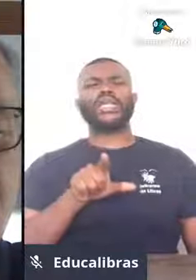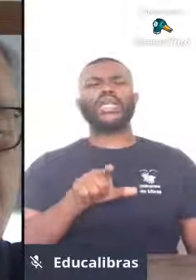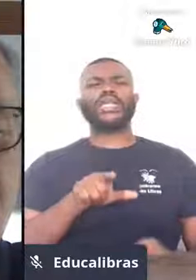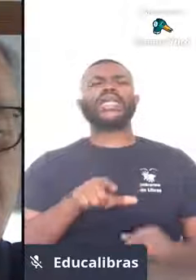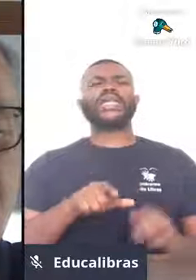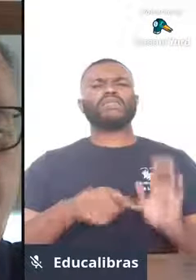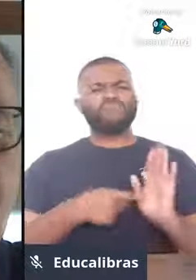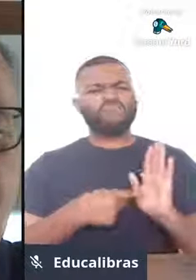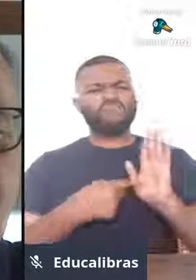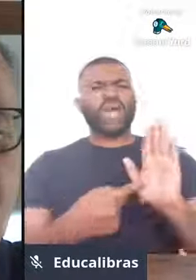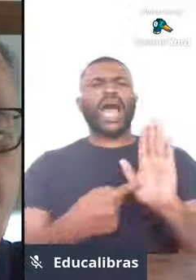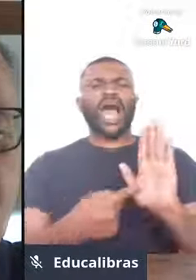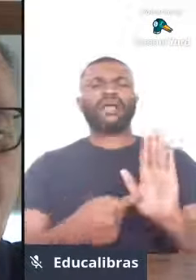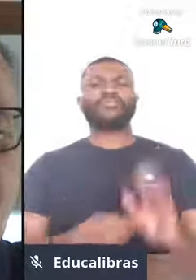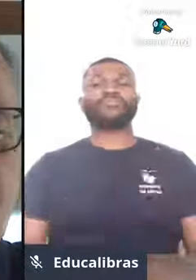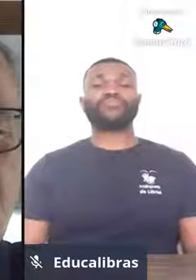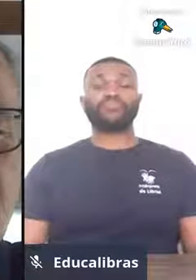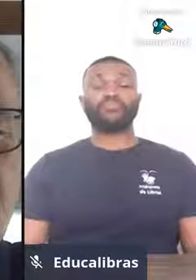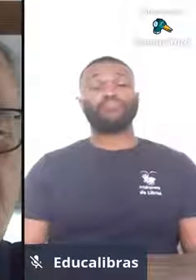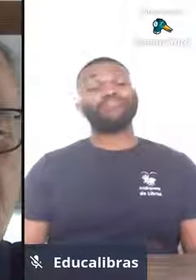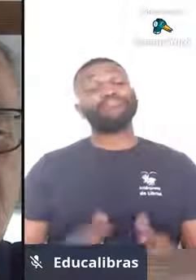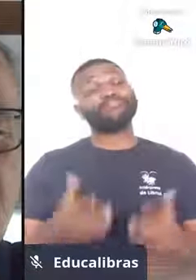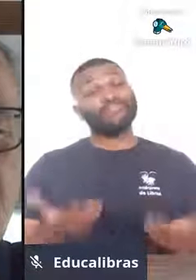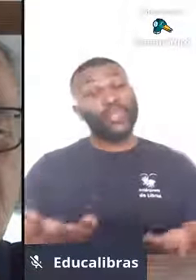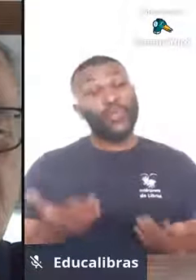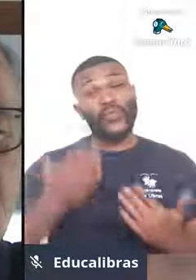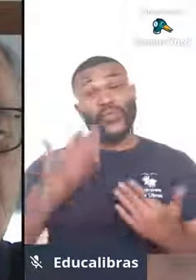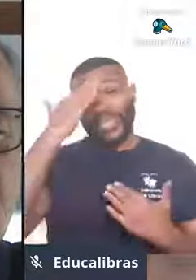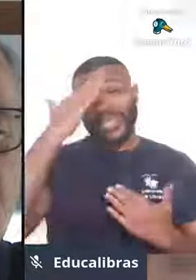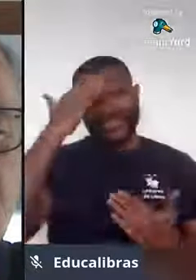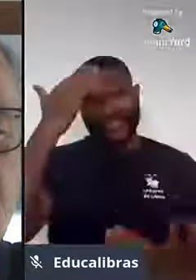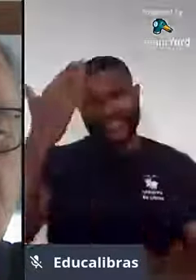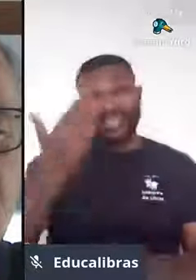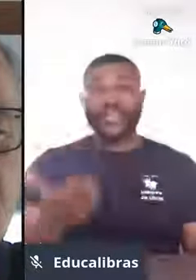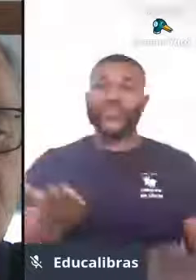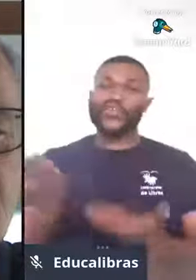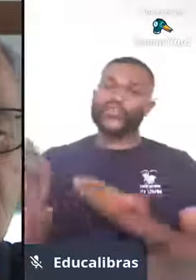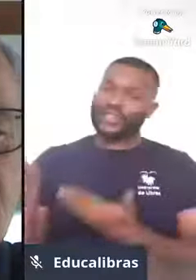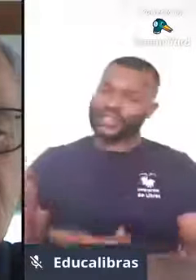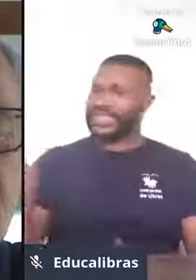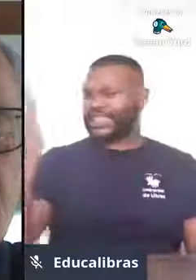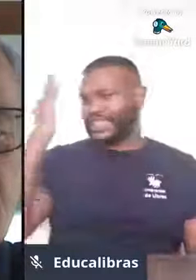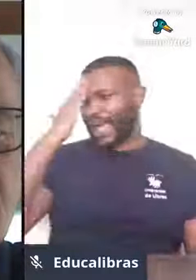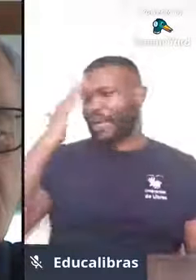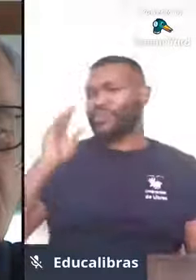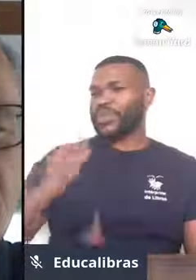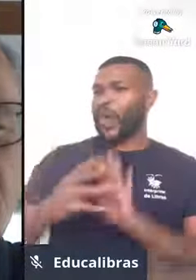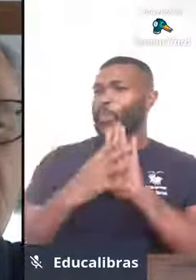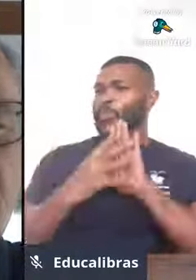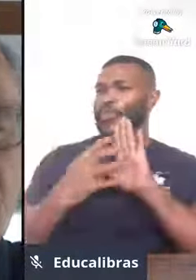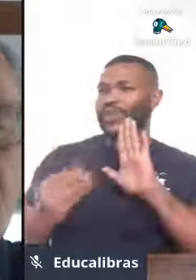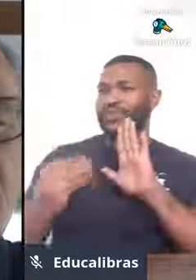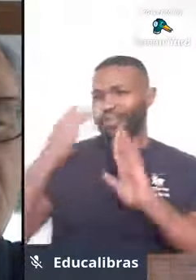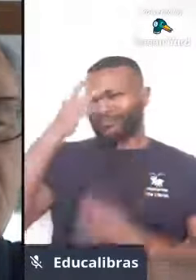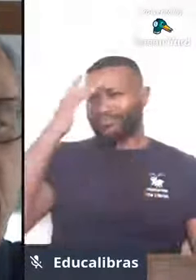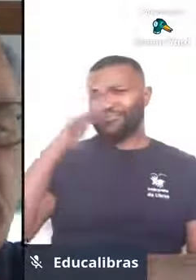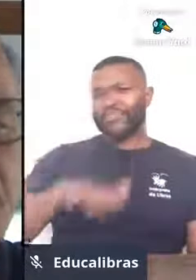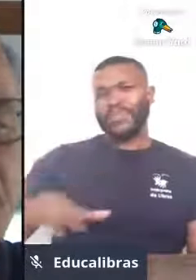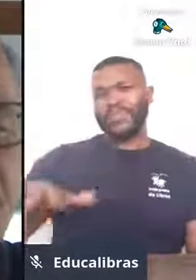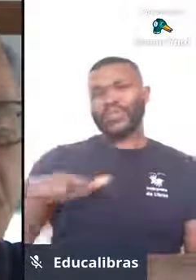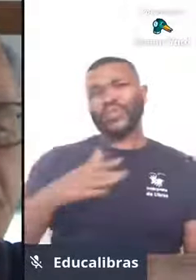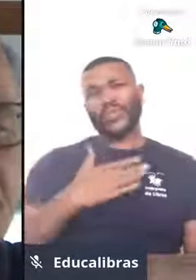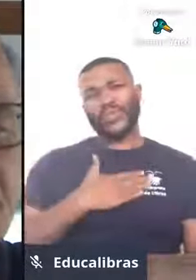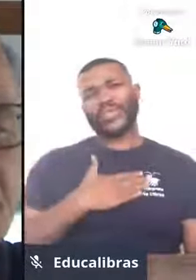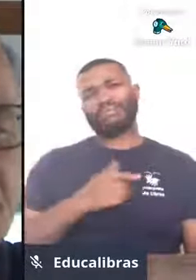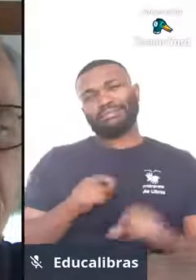conseguindo. Mas, olha, de qualquer jeito, queria agradecer você sabe que você é uma referência para muita gente, para mim também. A gente,